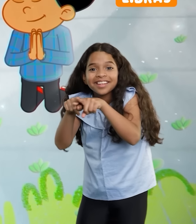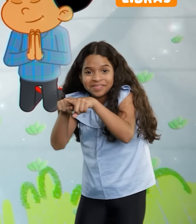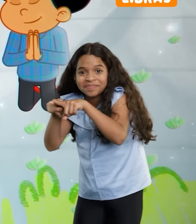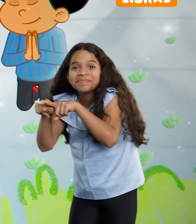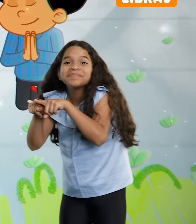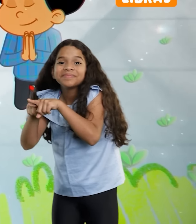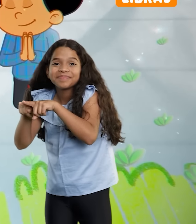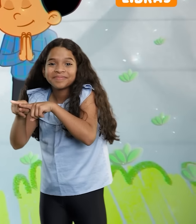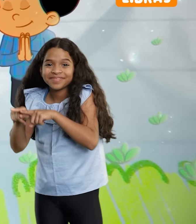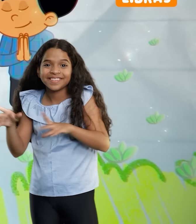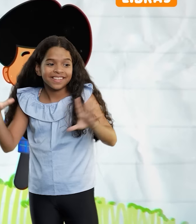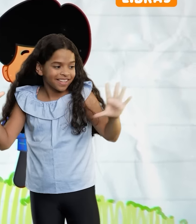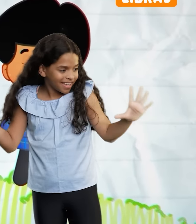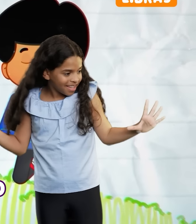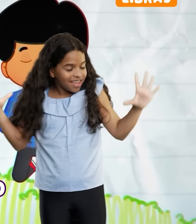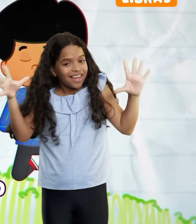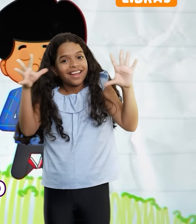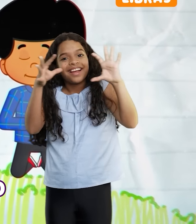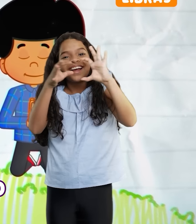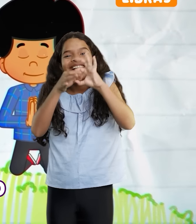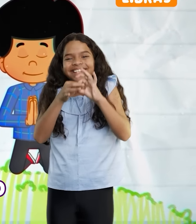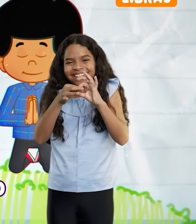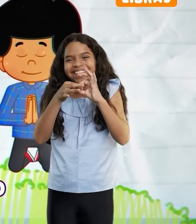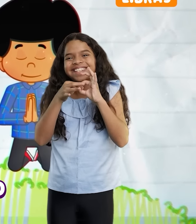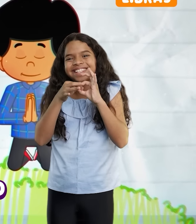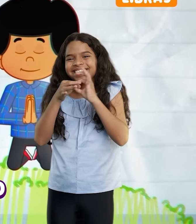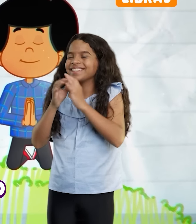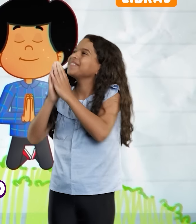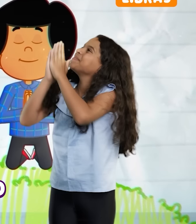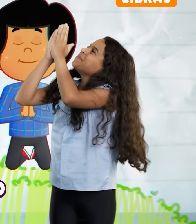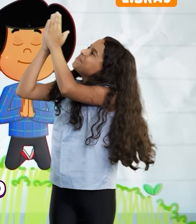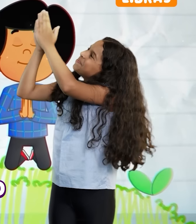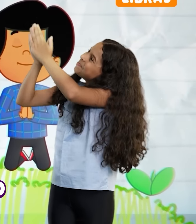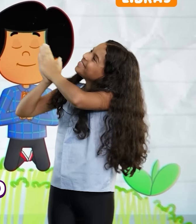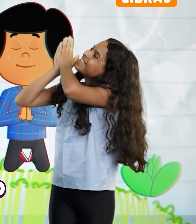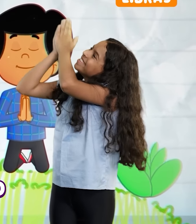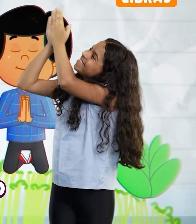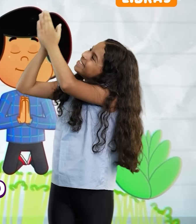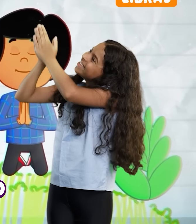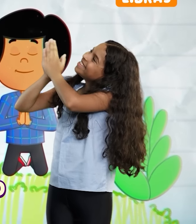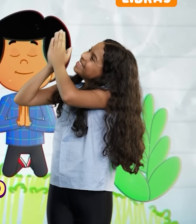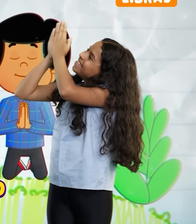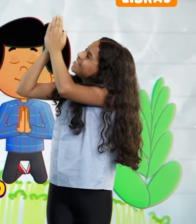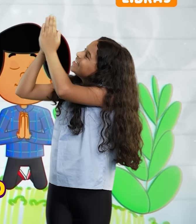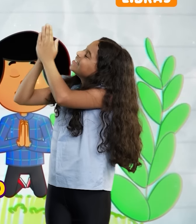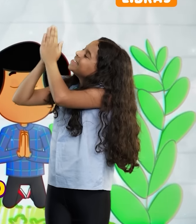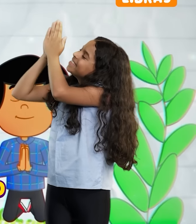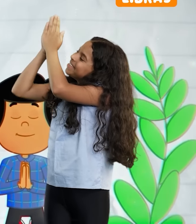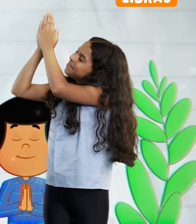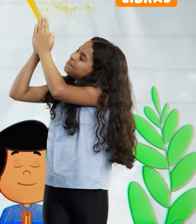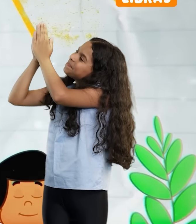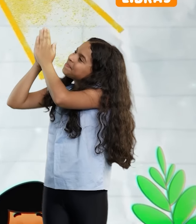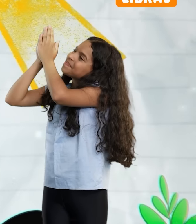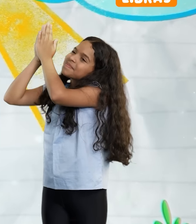irmãos nos unimos aqui em oração.